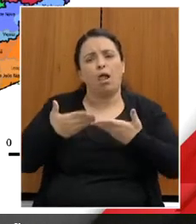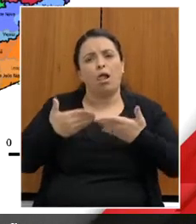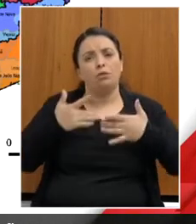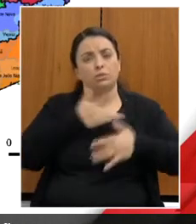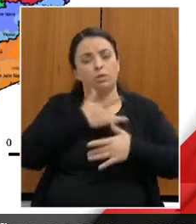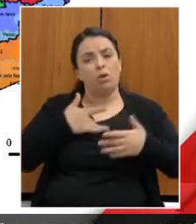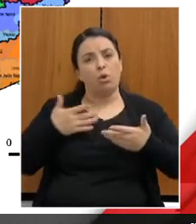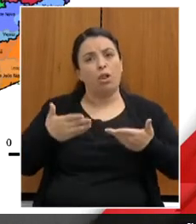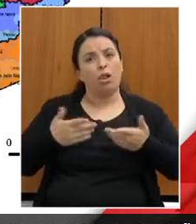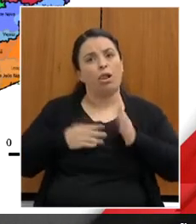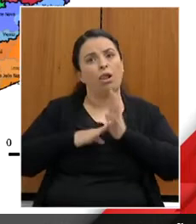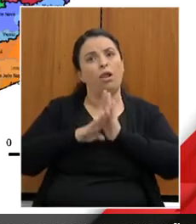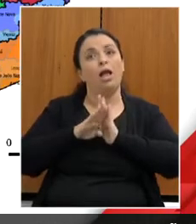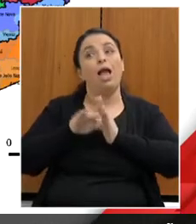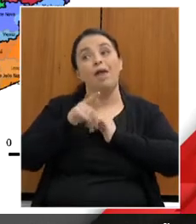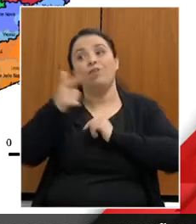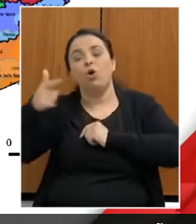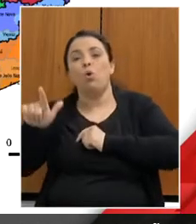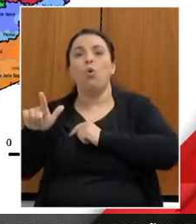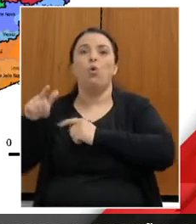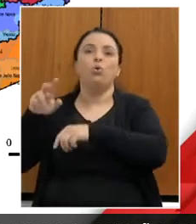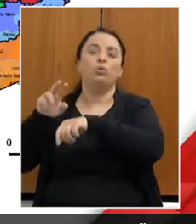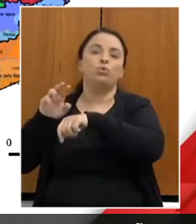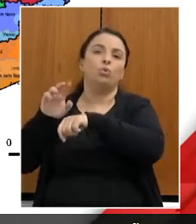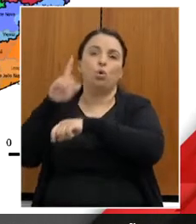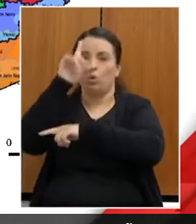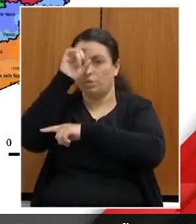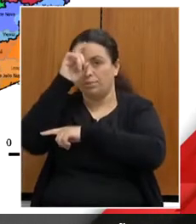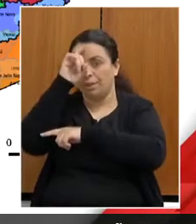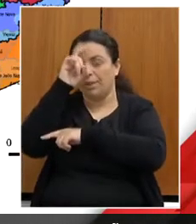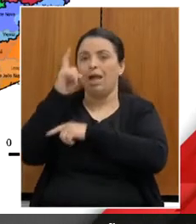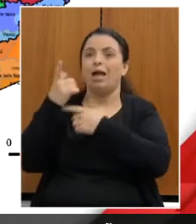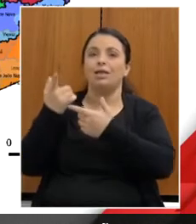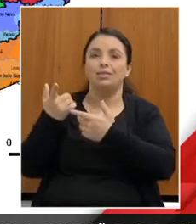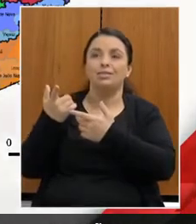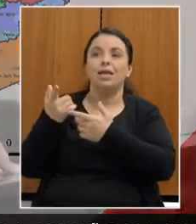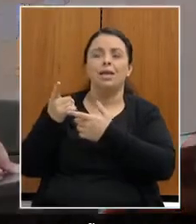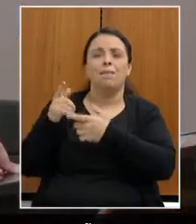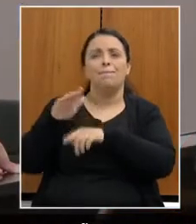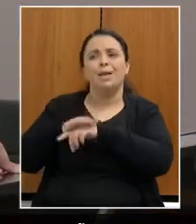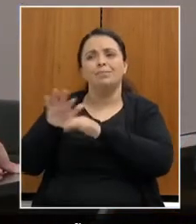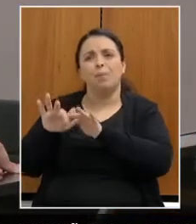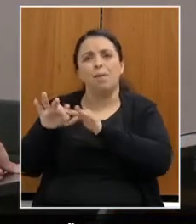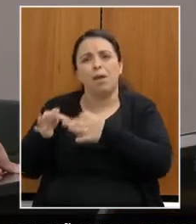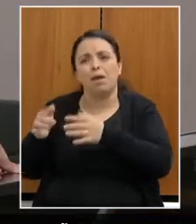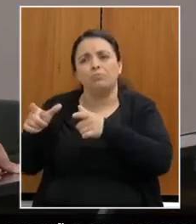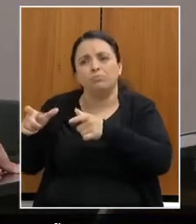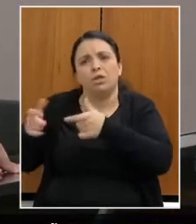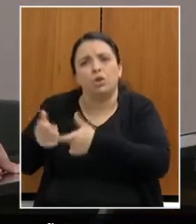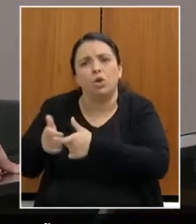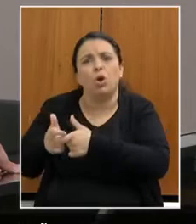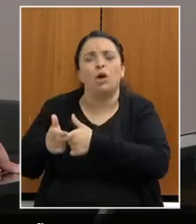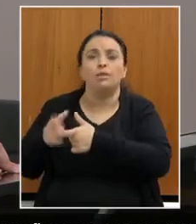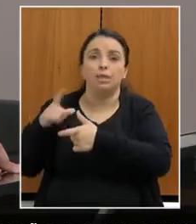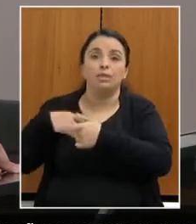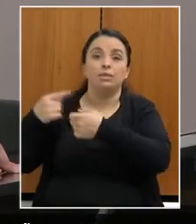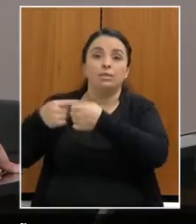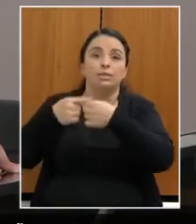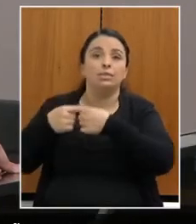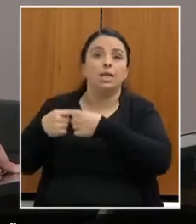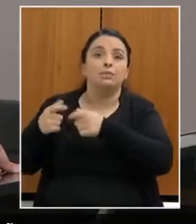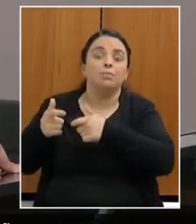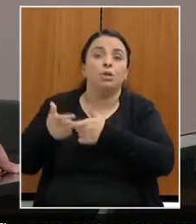que se chama hospital de transição. Então, os hospitais de pequeno porte, hospitais que ficam em municípios menores, que hoje têm uma ocupação baixa,